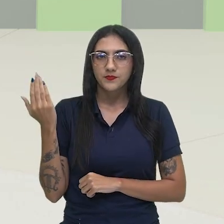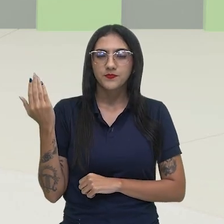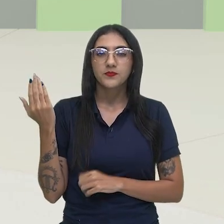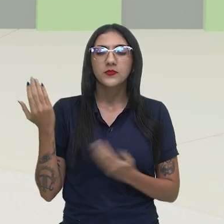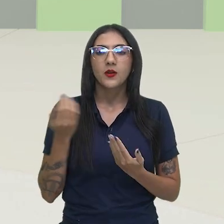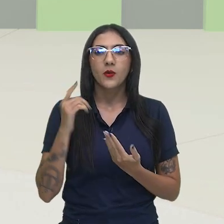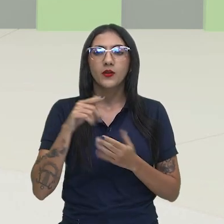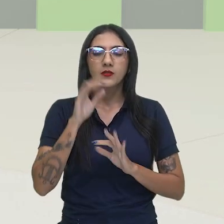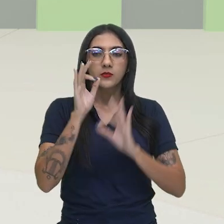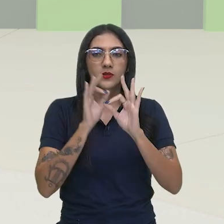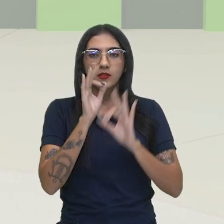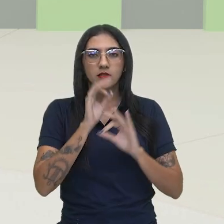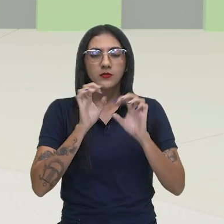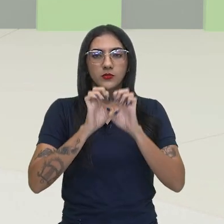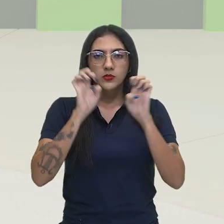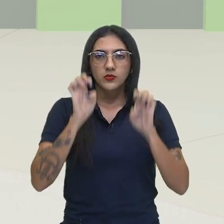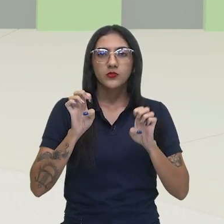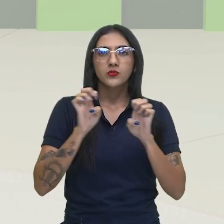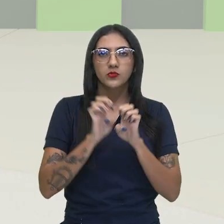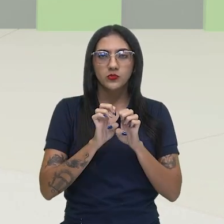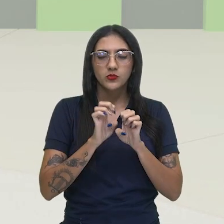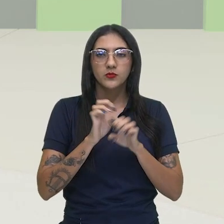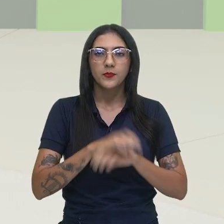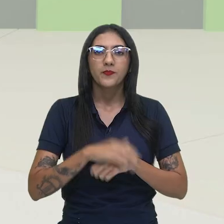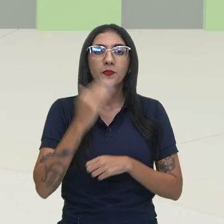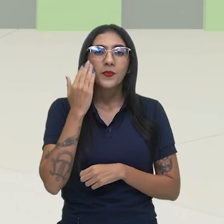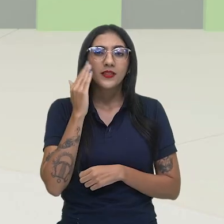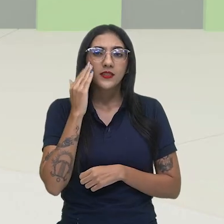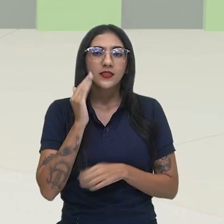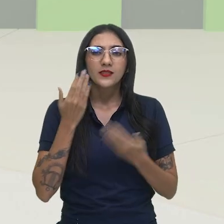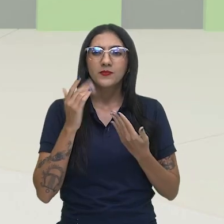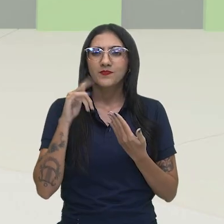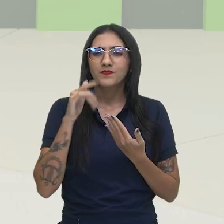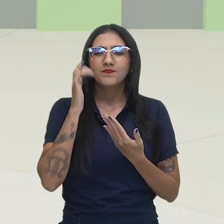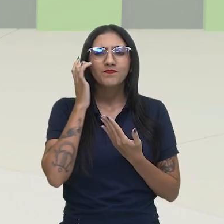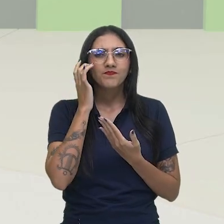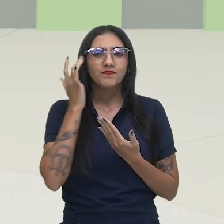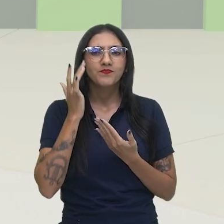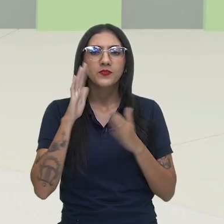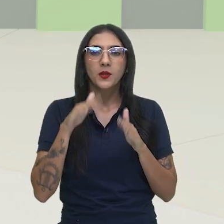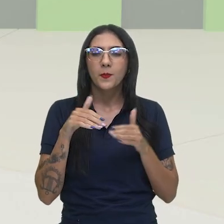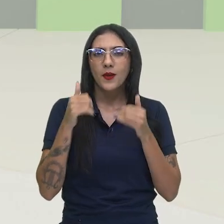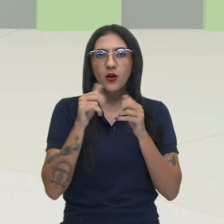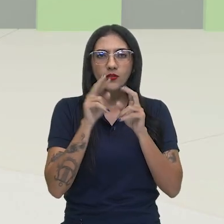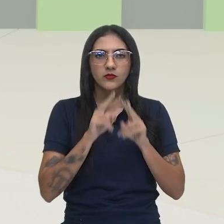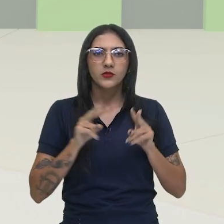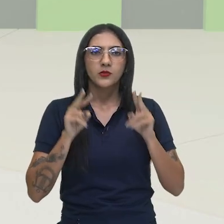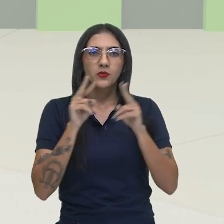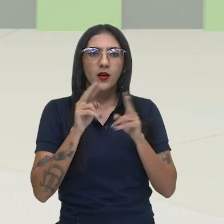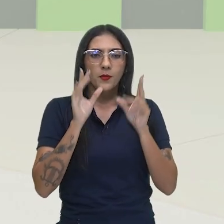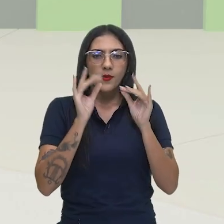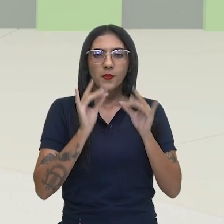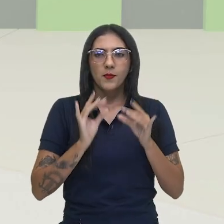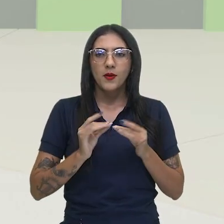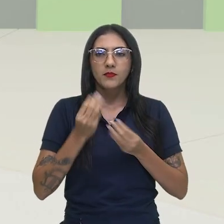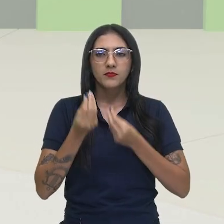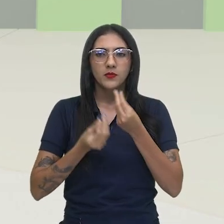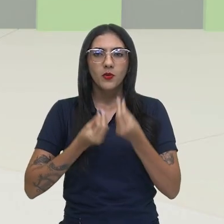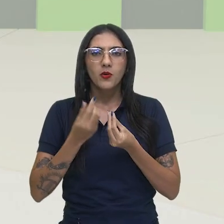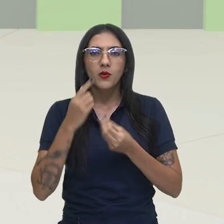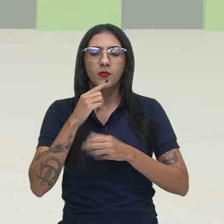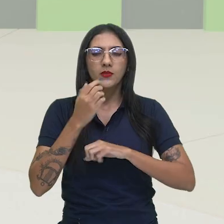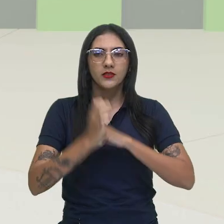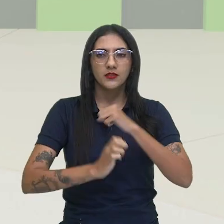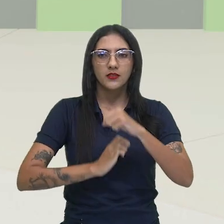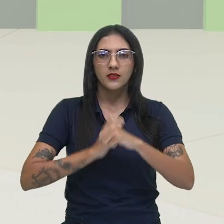de distribuição eletrônica, distribuição de energia, para a gente compreender como que os elétrons chegam ali,